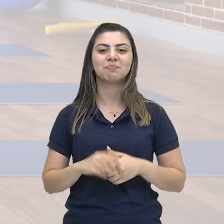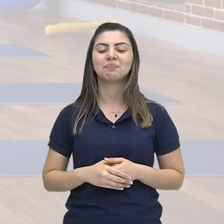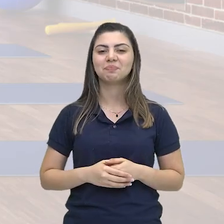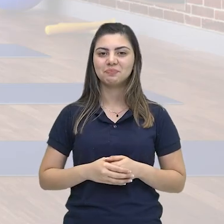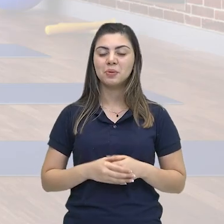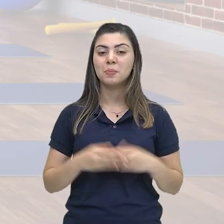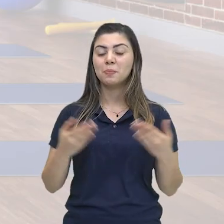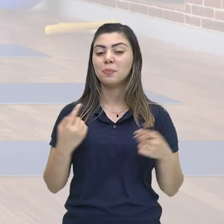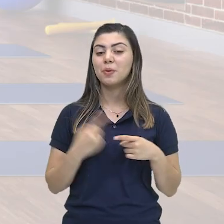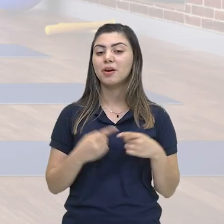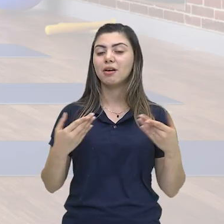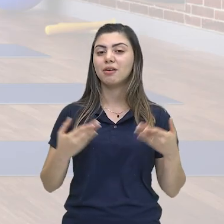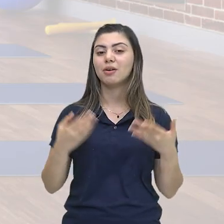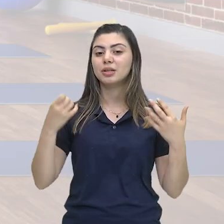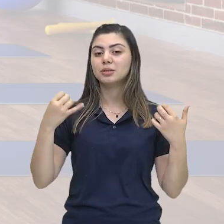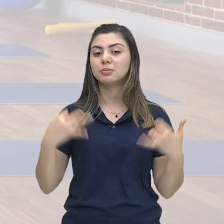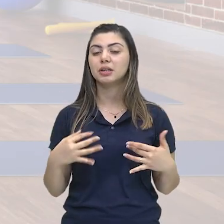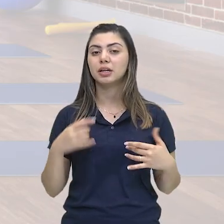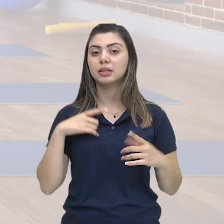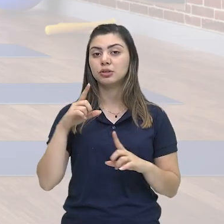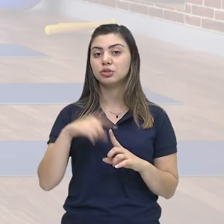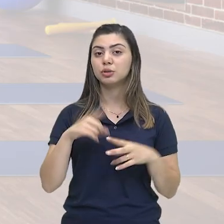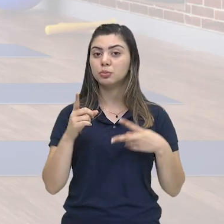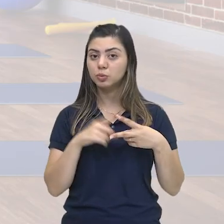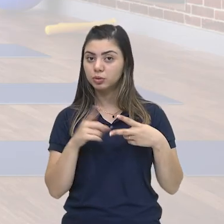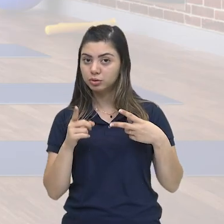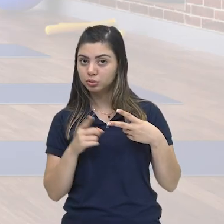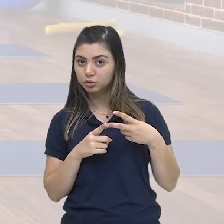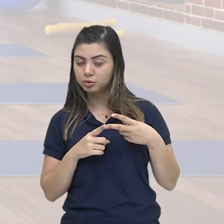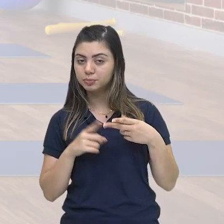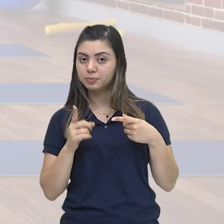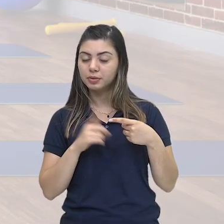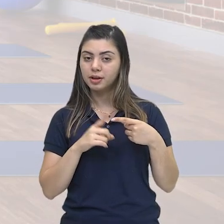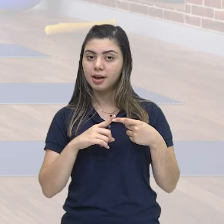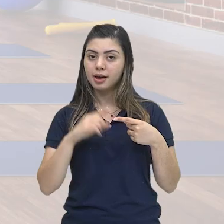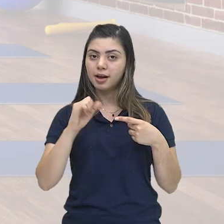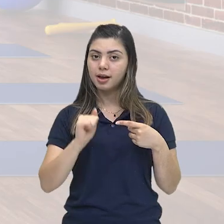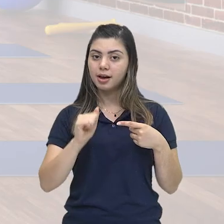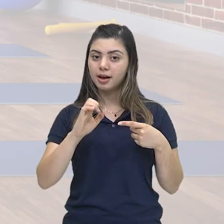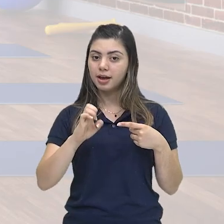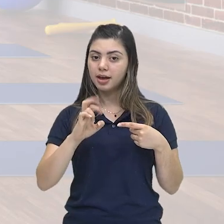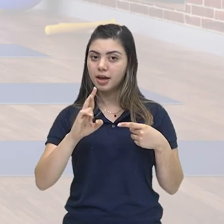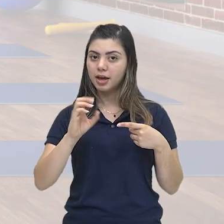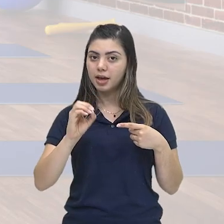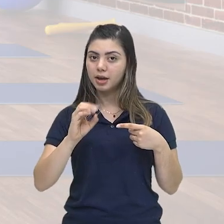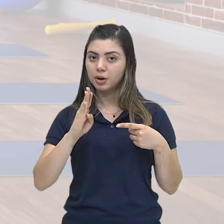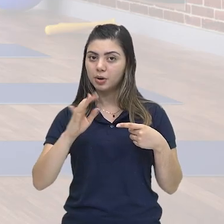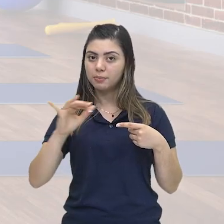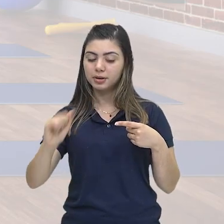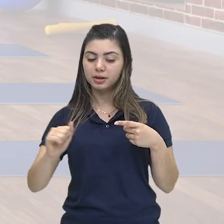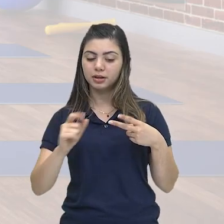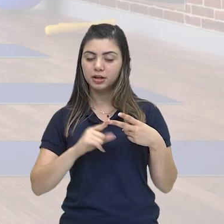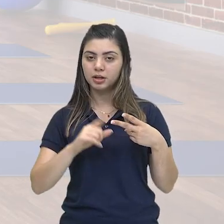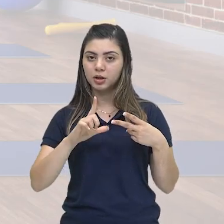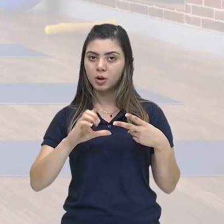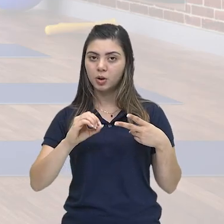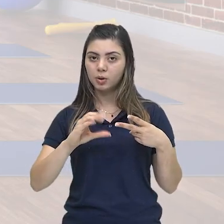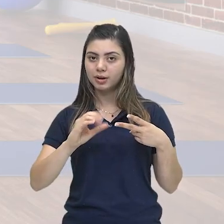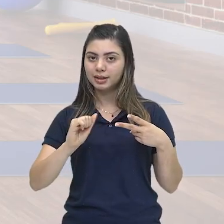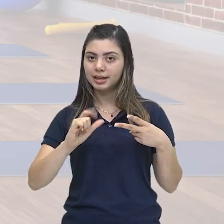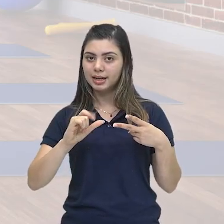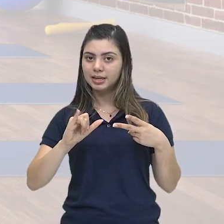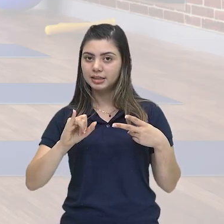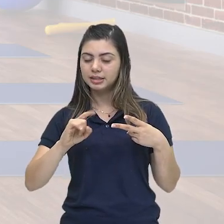aí especificamente sobre duas ginásticas, a ginástica aeróbica e a ginástica localizada. Será que elas